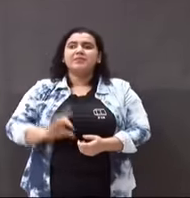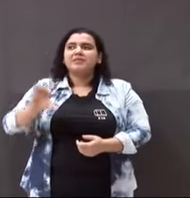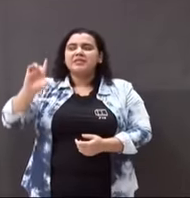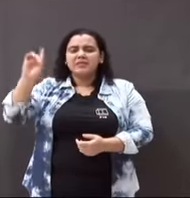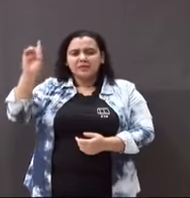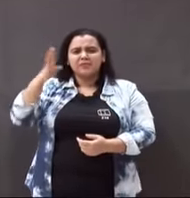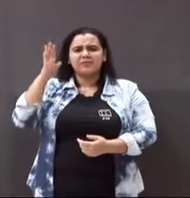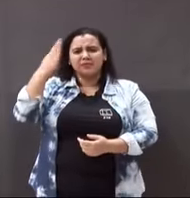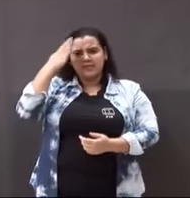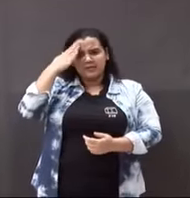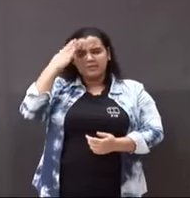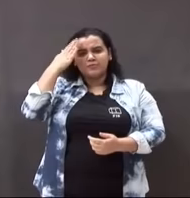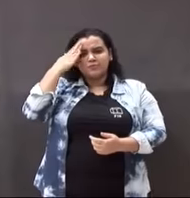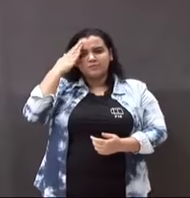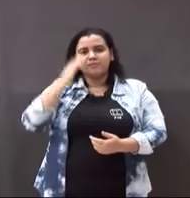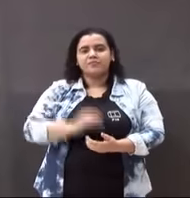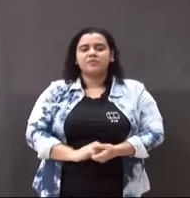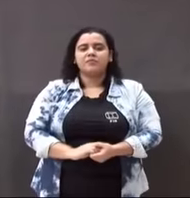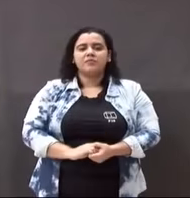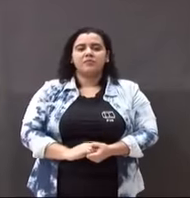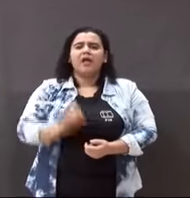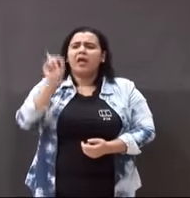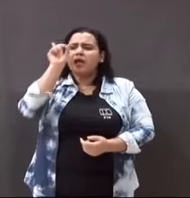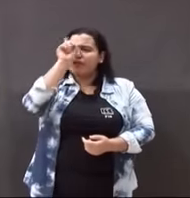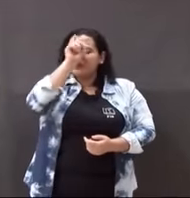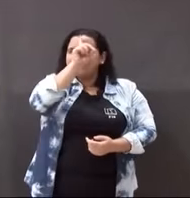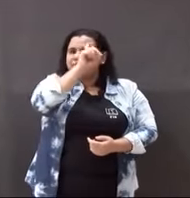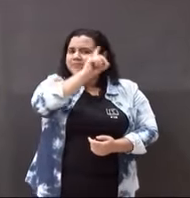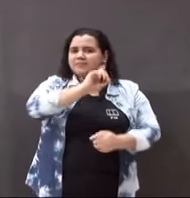Mesmo que seja difícil,